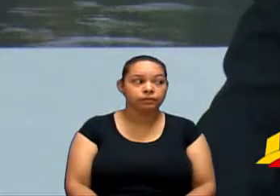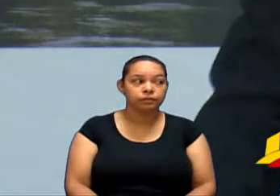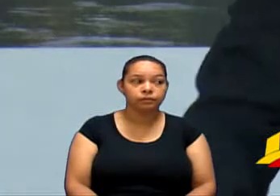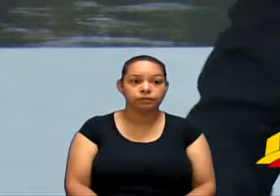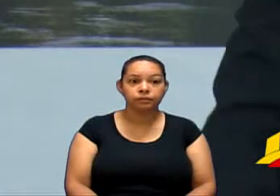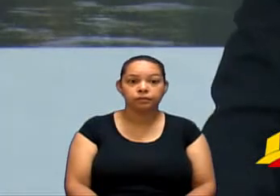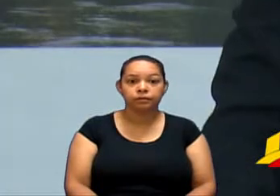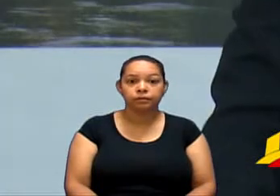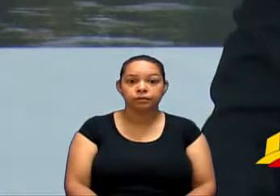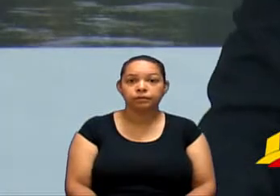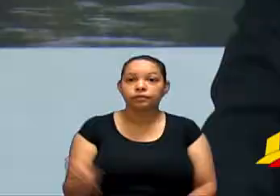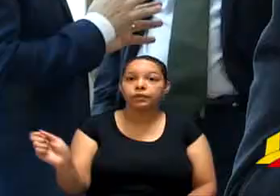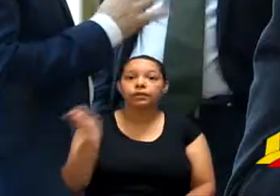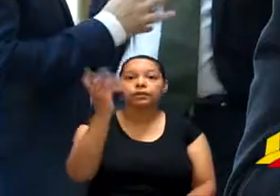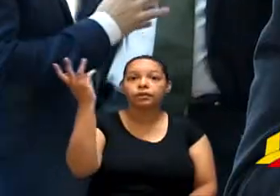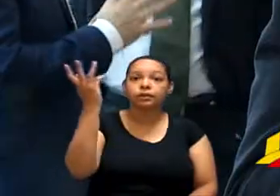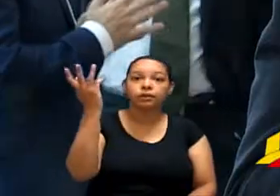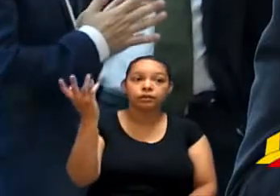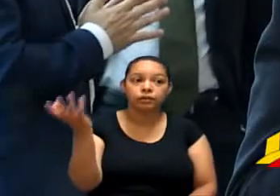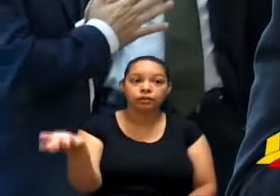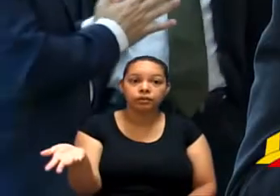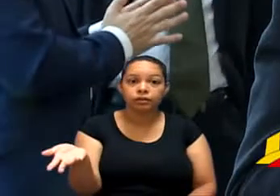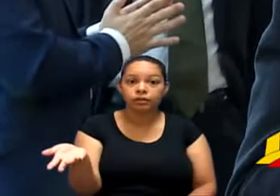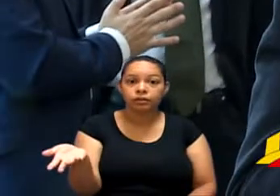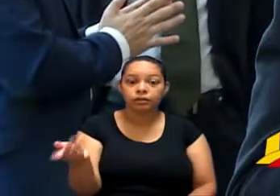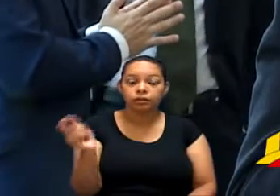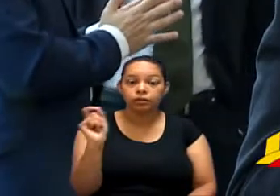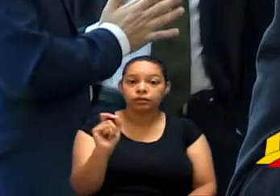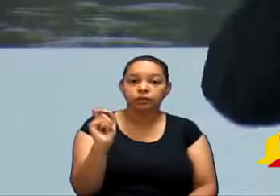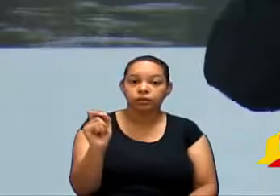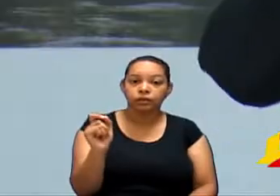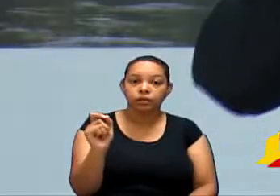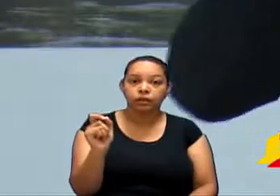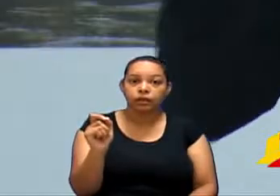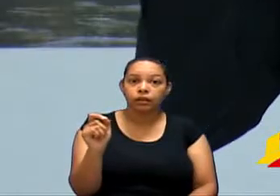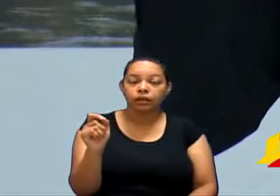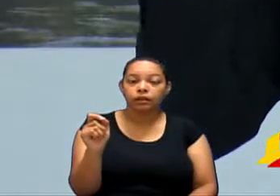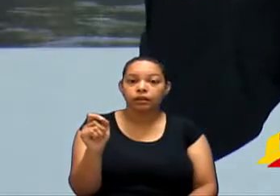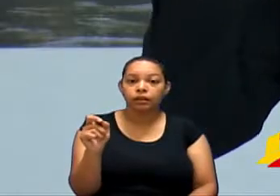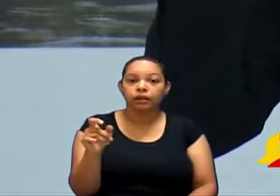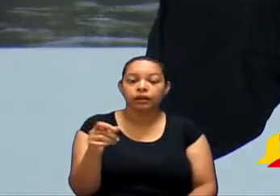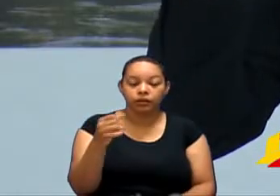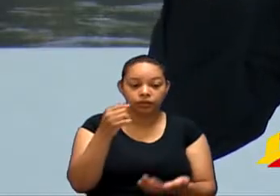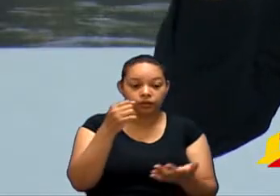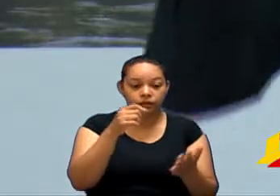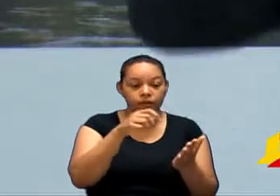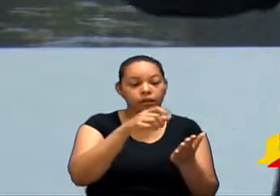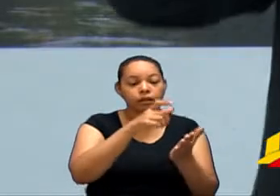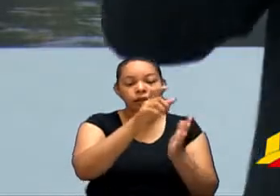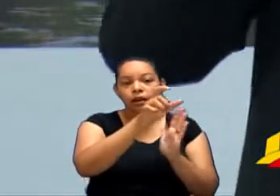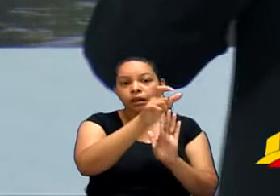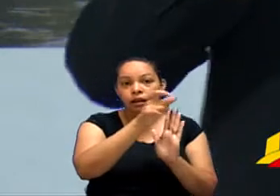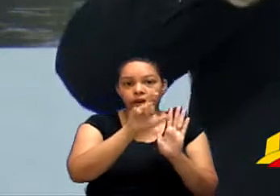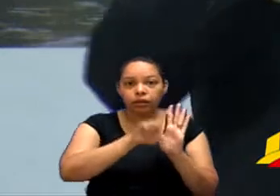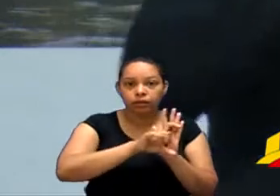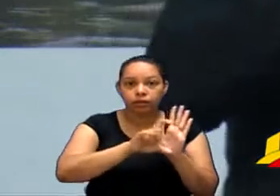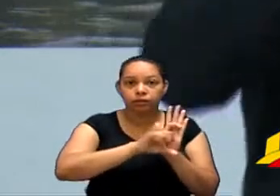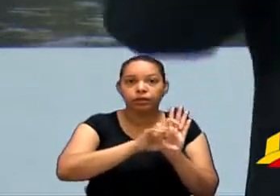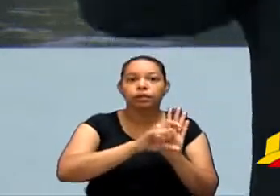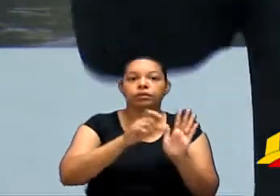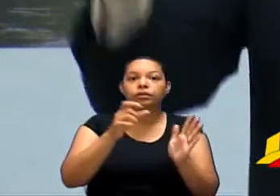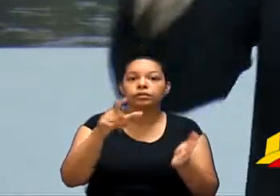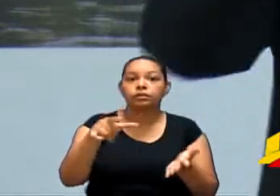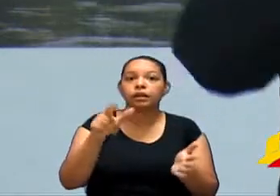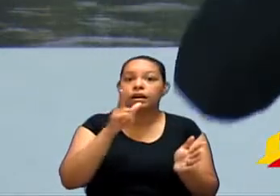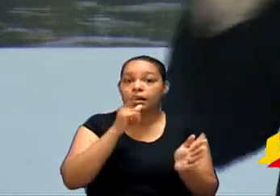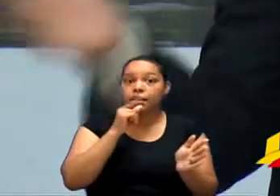o que que é Vereador Oi e a conta o que que é conta é da água mas a tarifa eu não tô deixando o valor da tarifa eu não tô entendendo